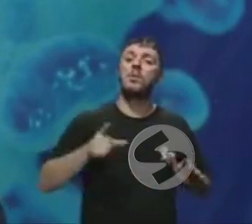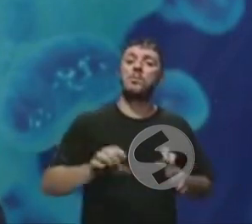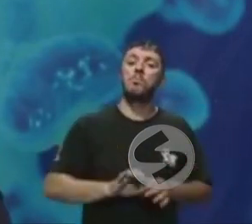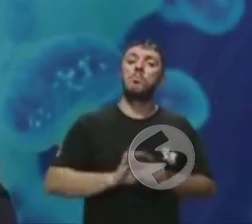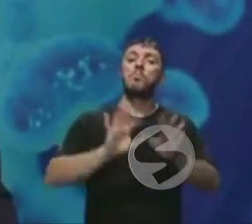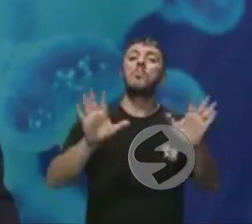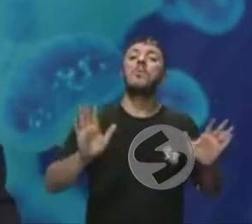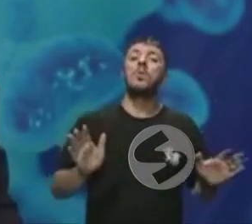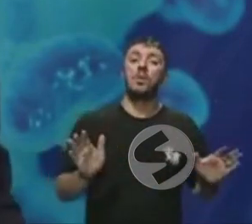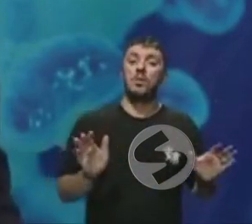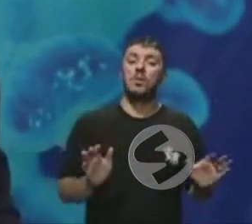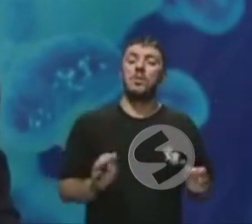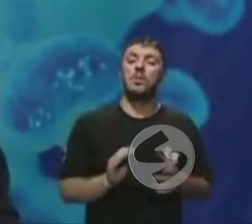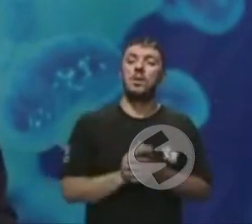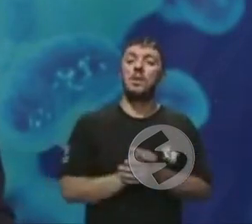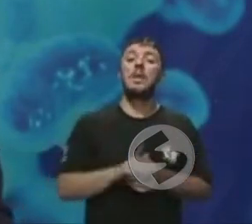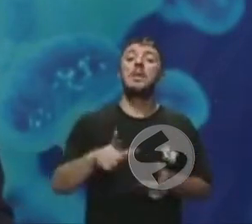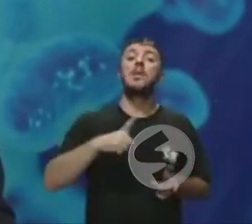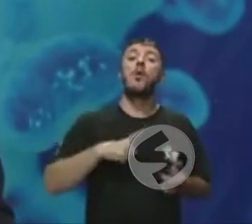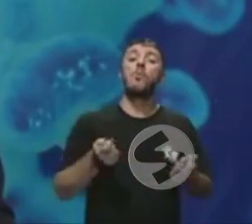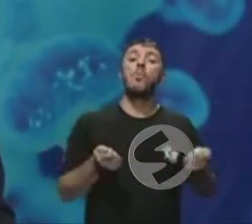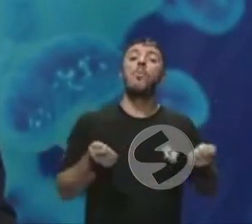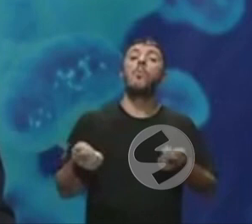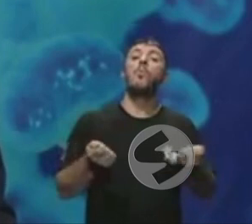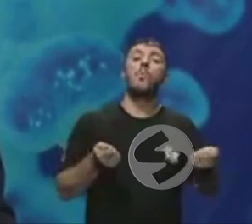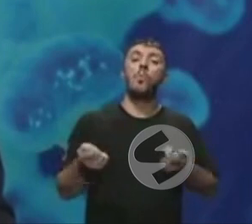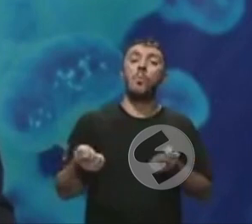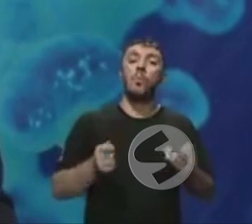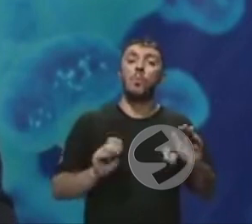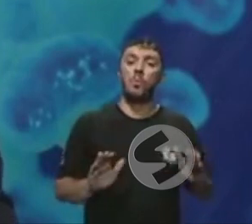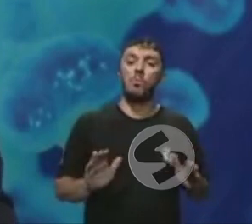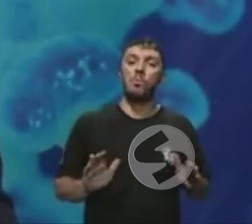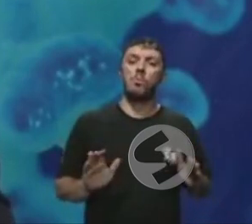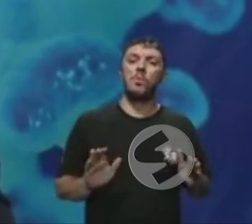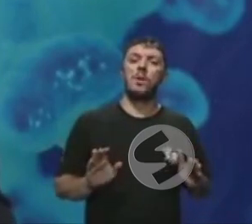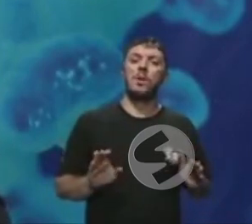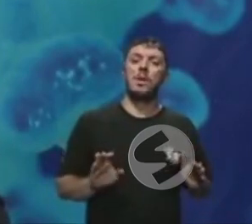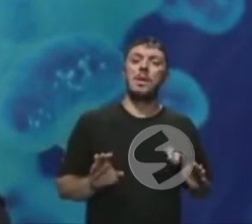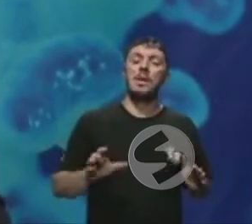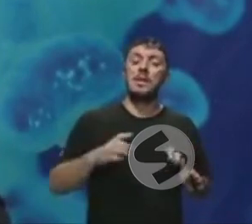E o acesso será controlado para que um único consumidor